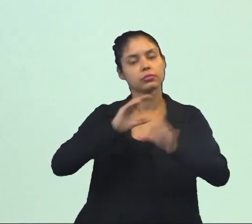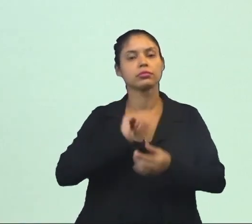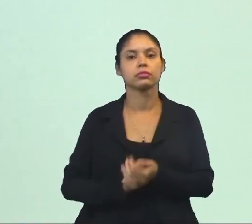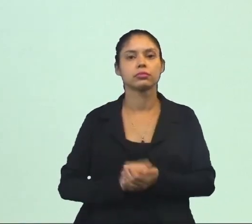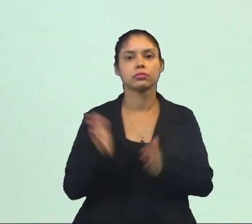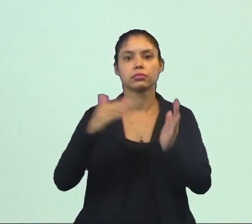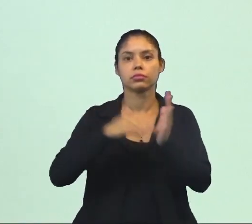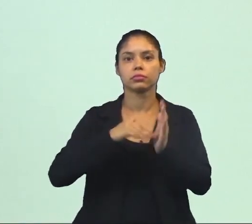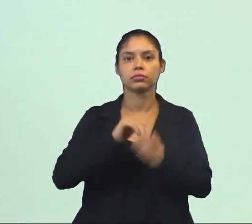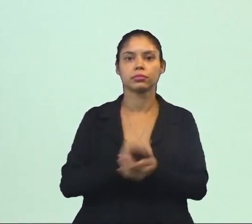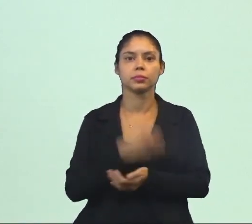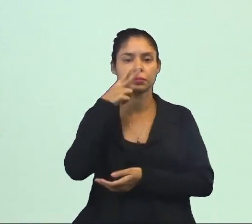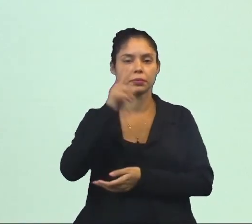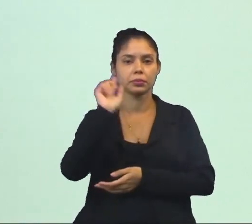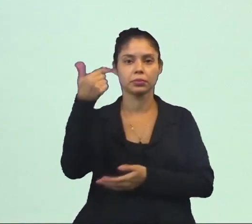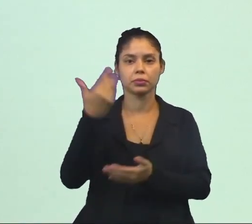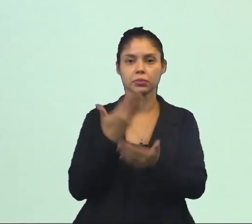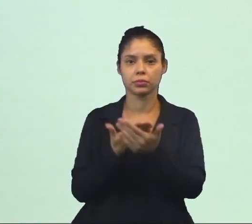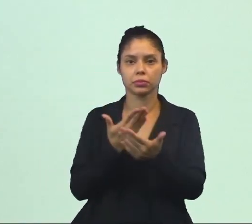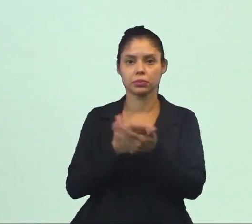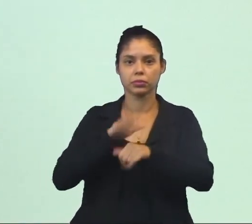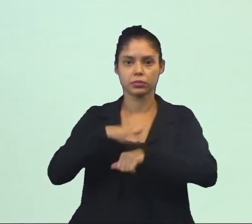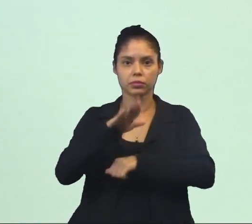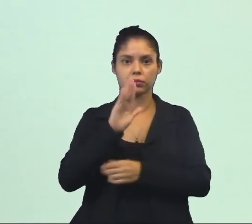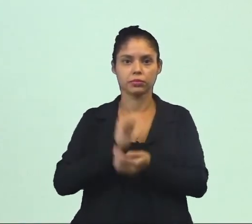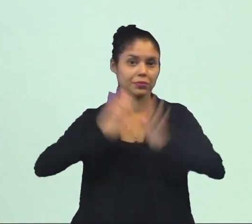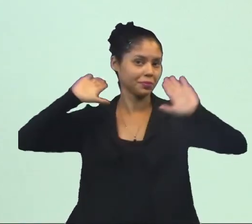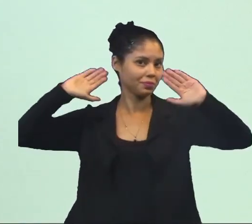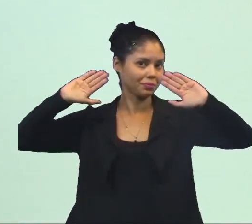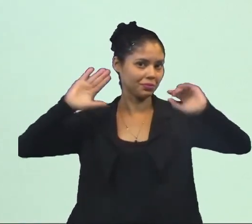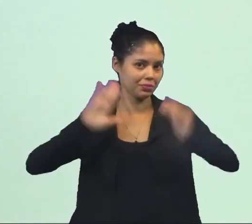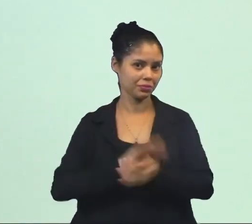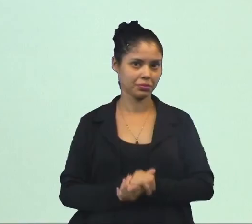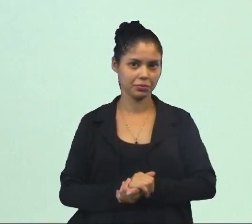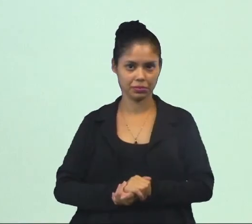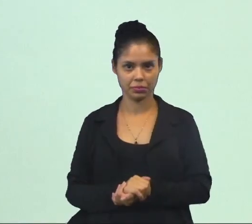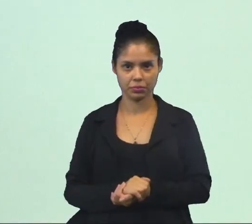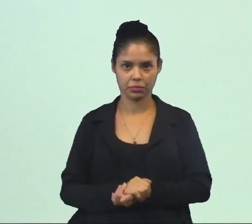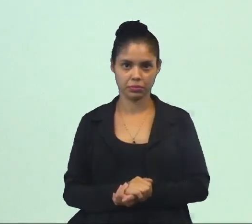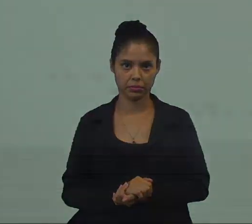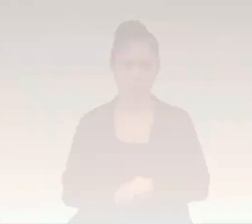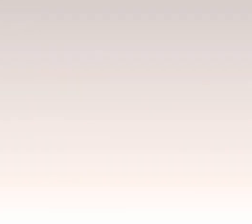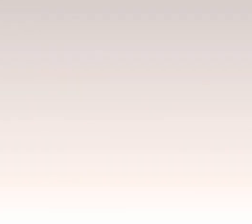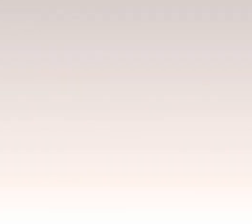plataforma Eduque e veja essa aula e outras aulas mais. Valeu, tchau, tchau.